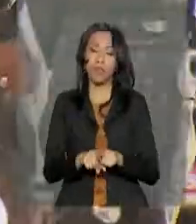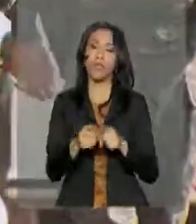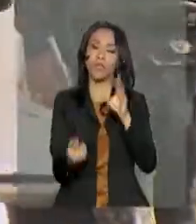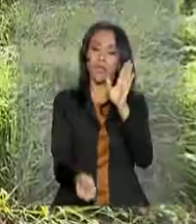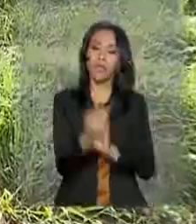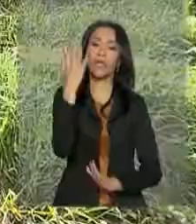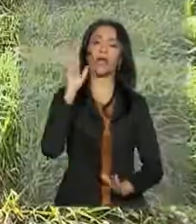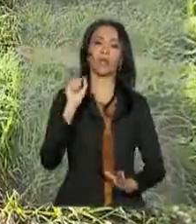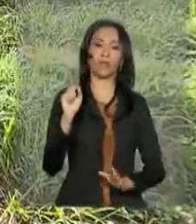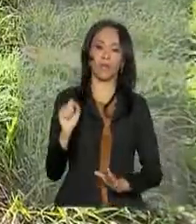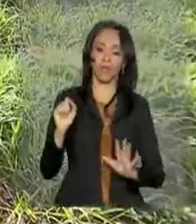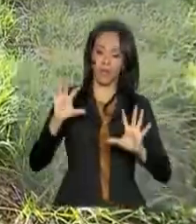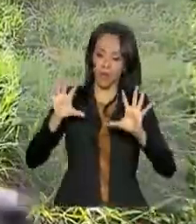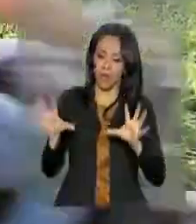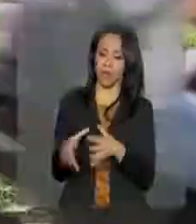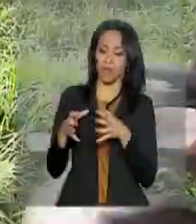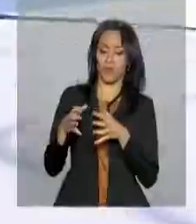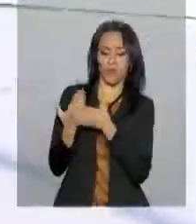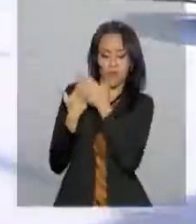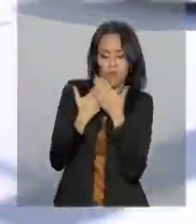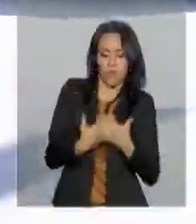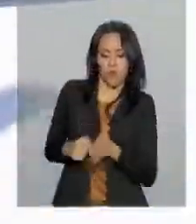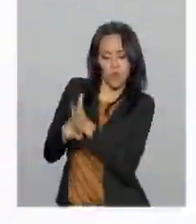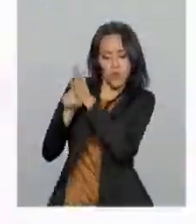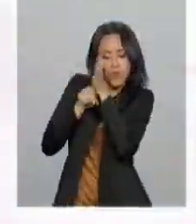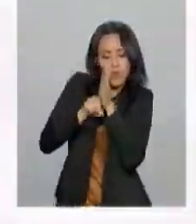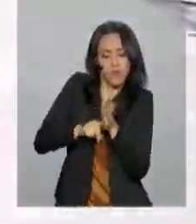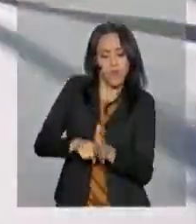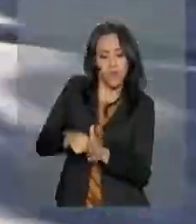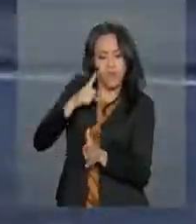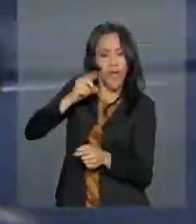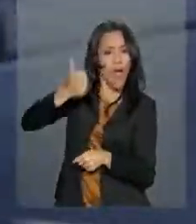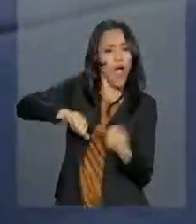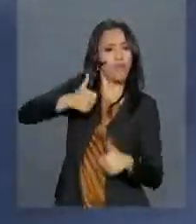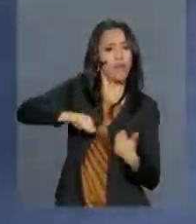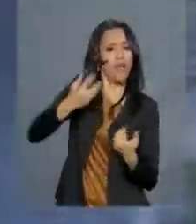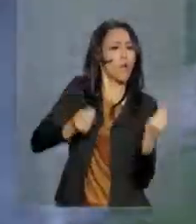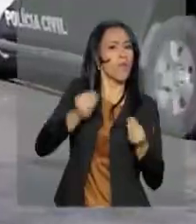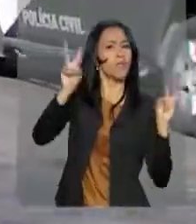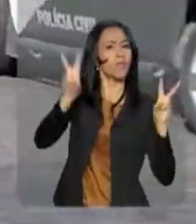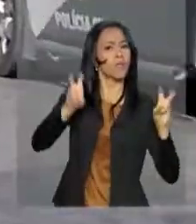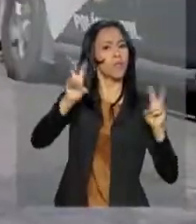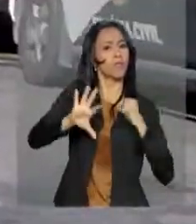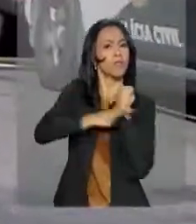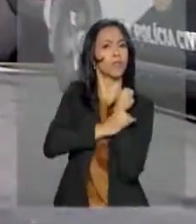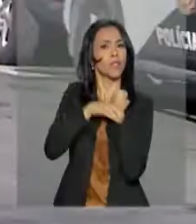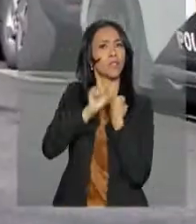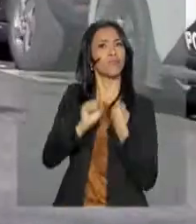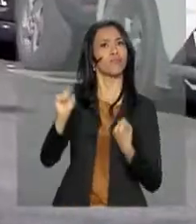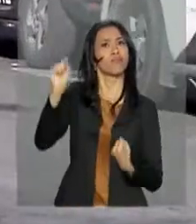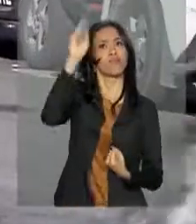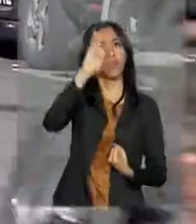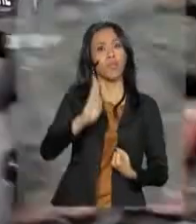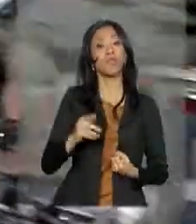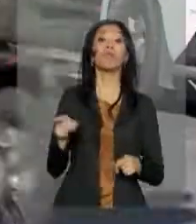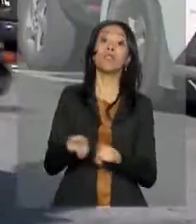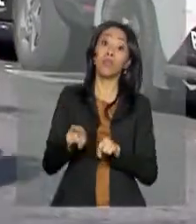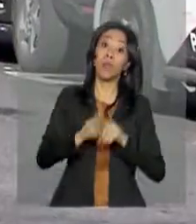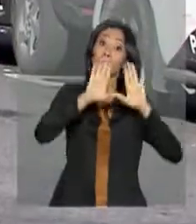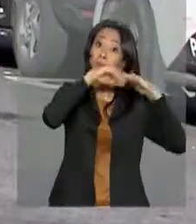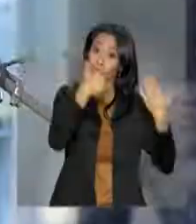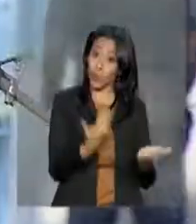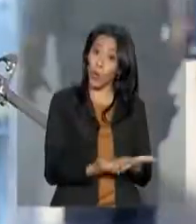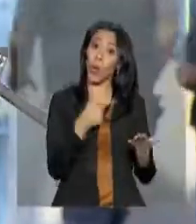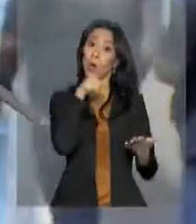nacional de estudos sobre segurança pública que vai monitorar a evolução do tema no país ea escola nacional de segurança pública e